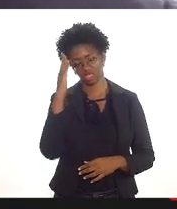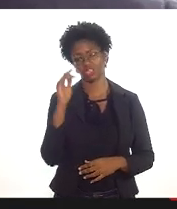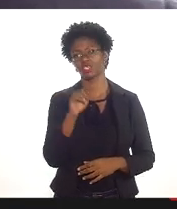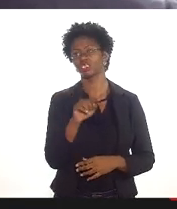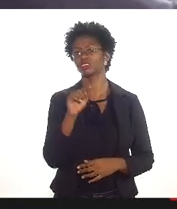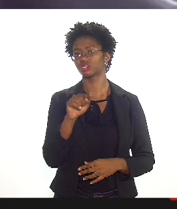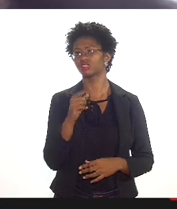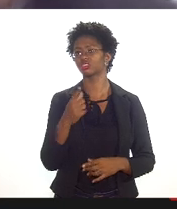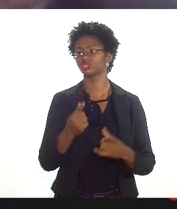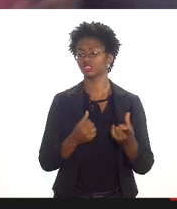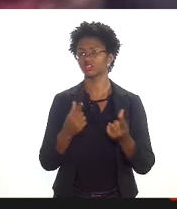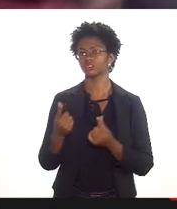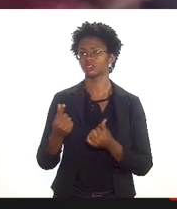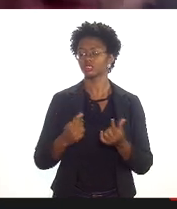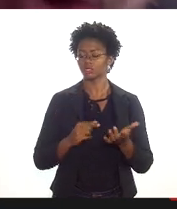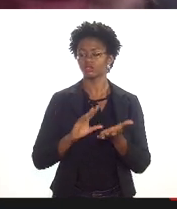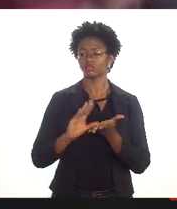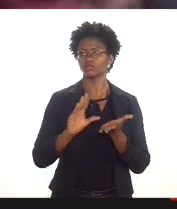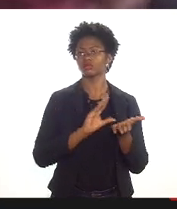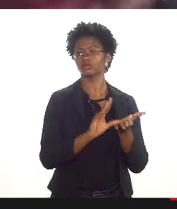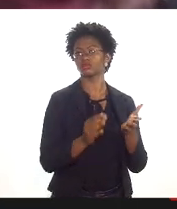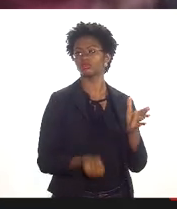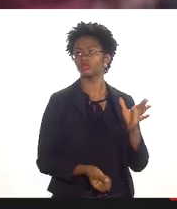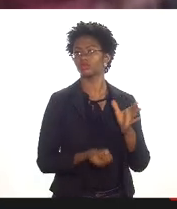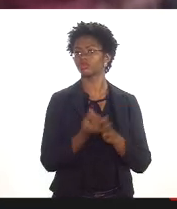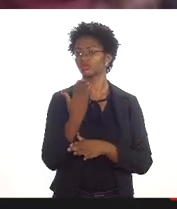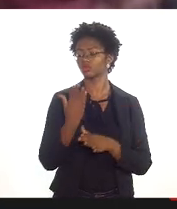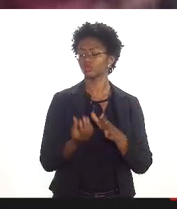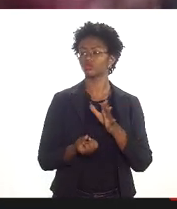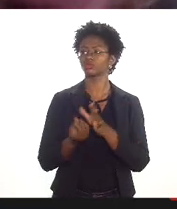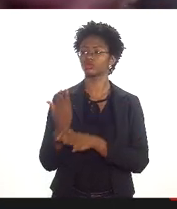esses investimentos em produção